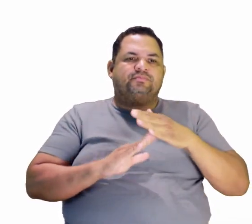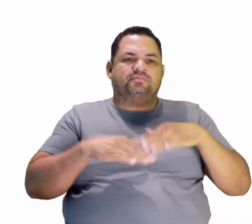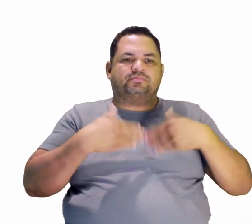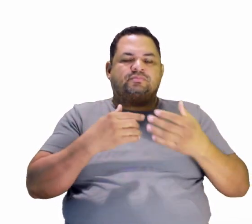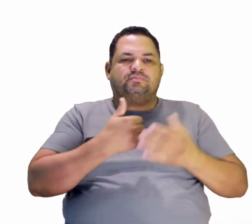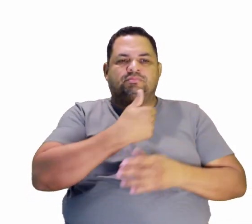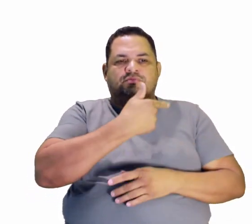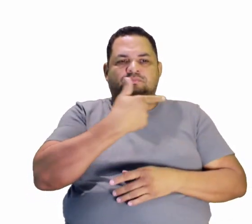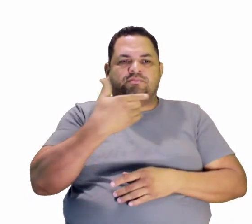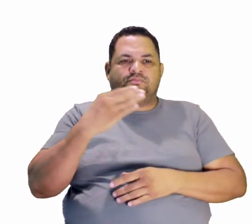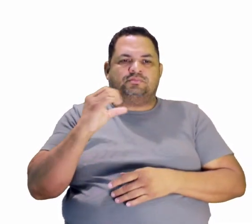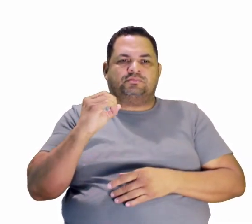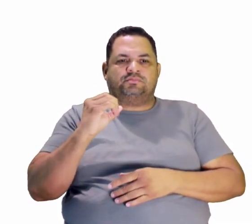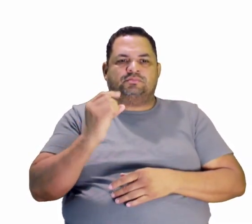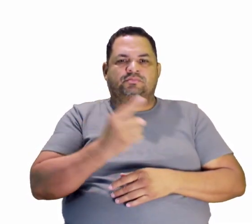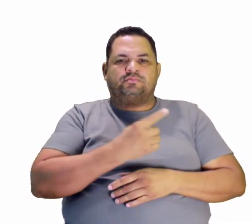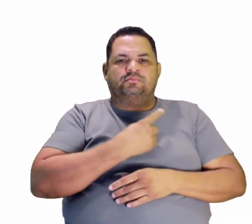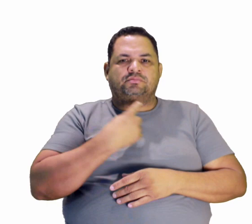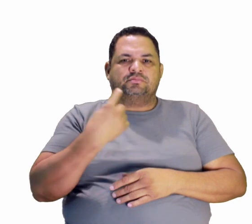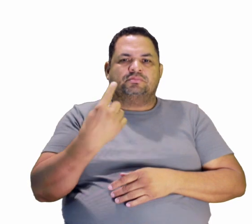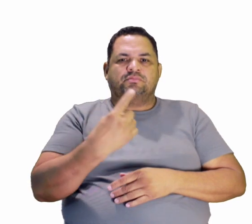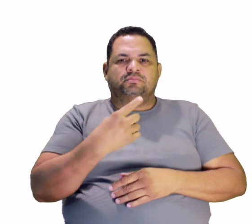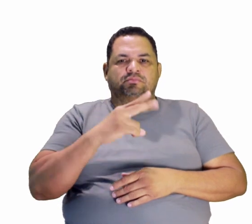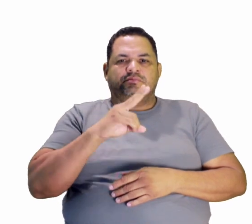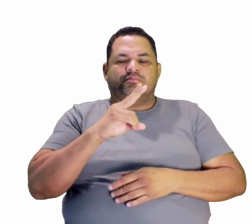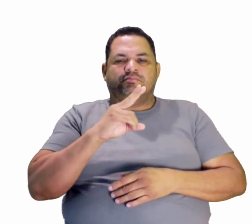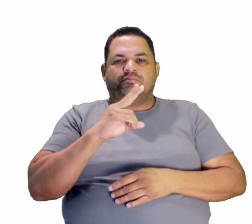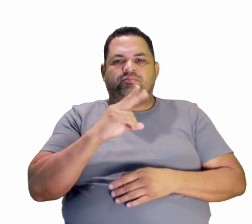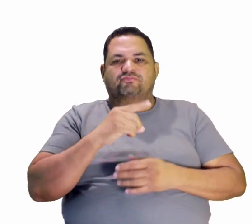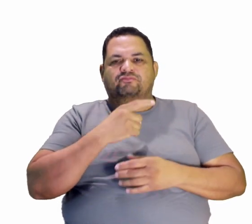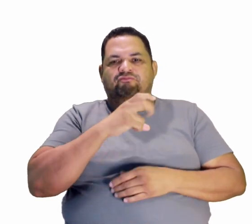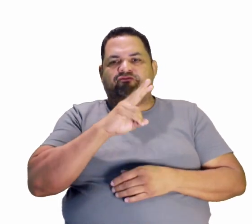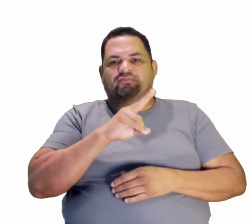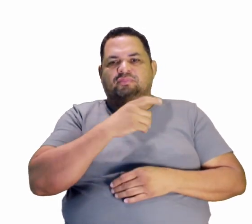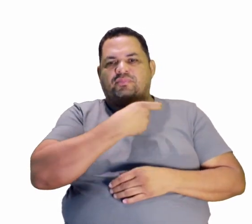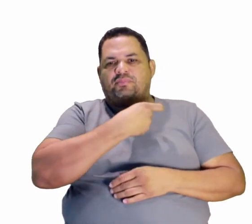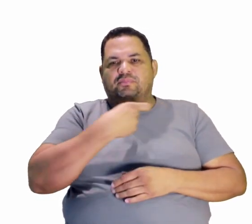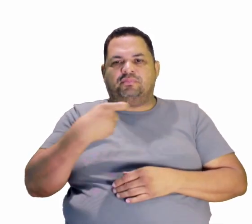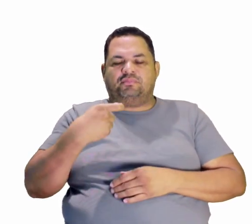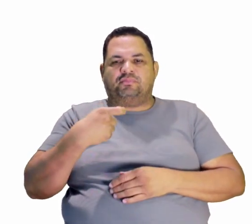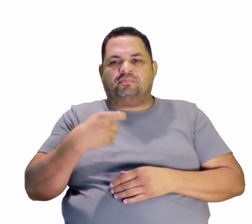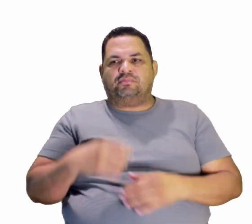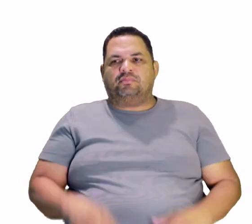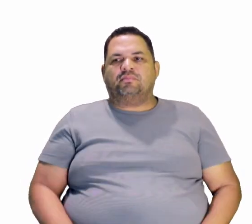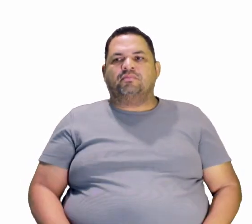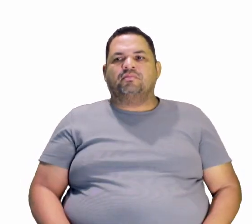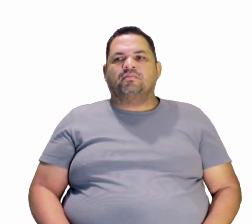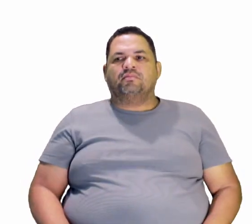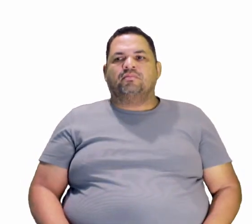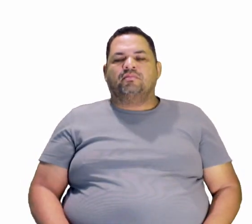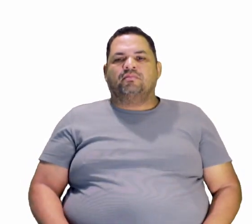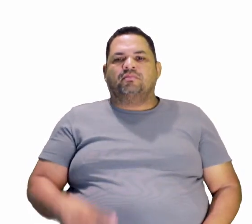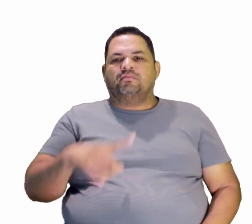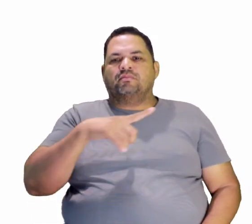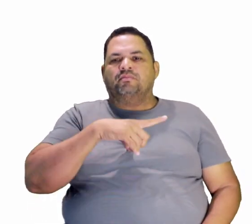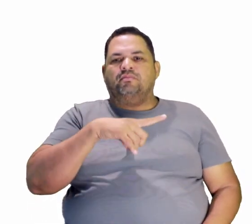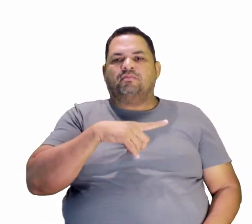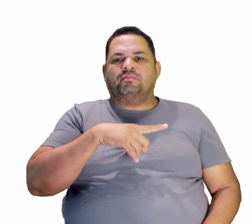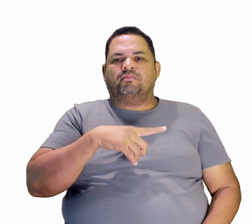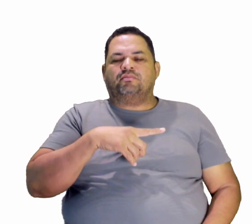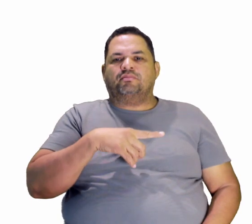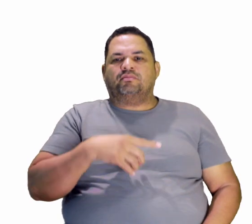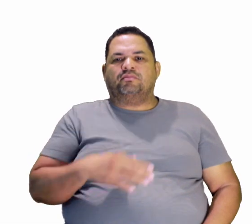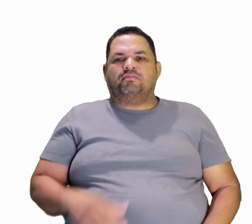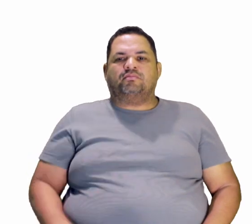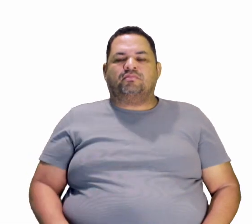120, nós temos Vx é V0 cosseno de 53. Só que deu o valor também, 0,6